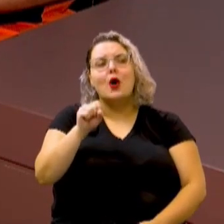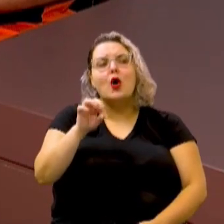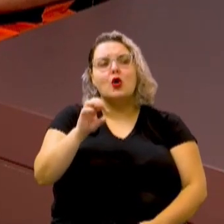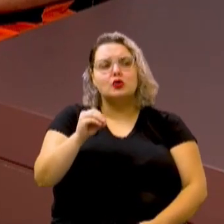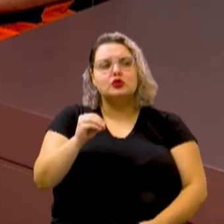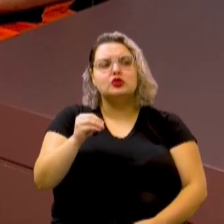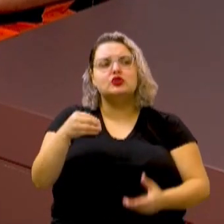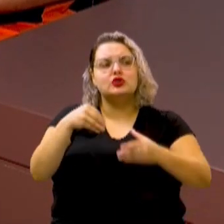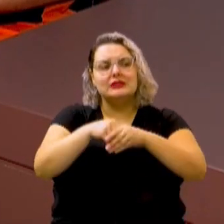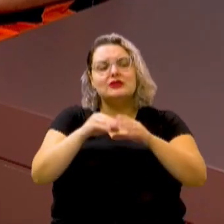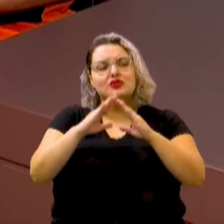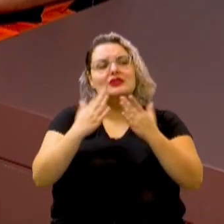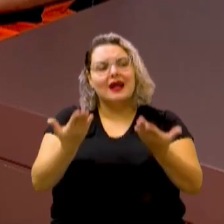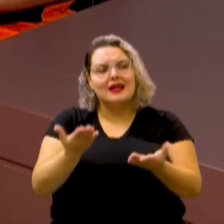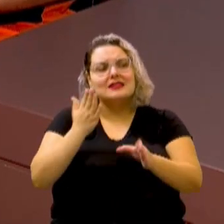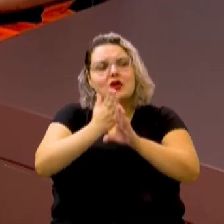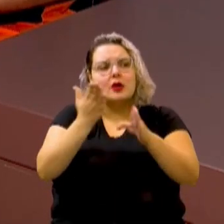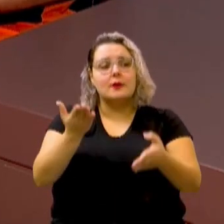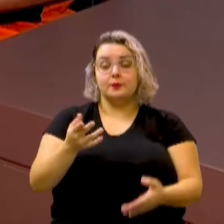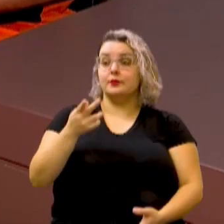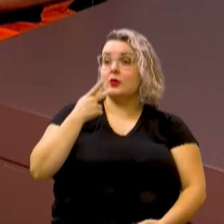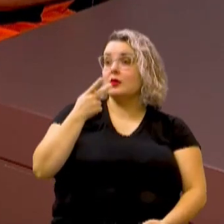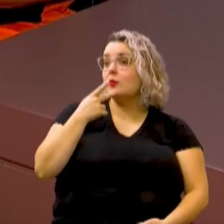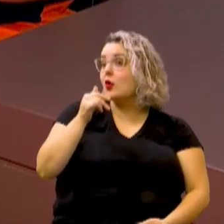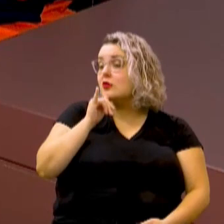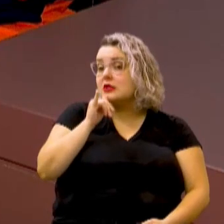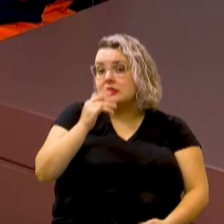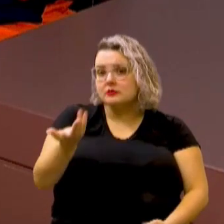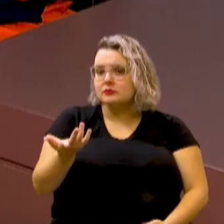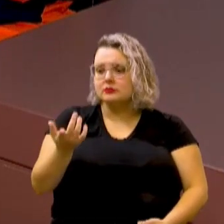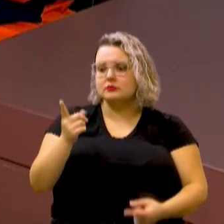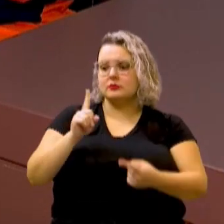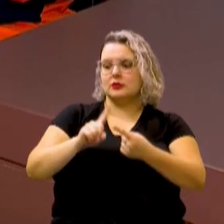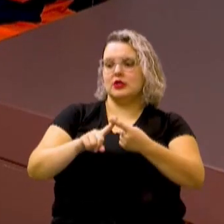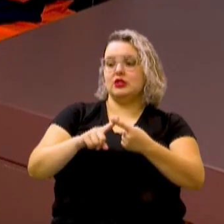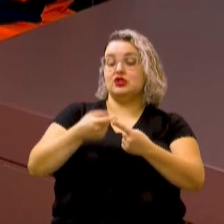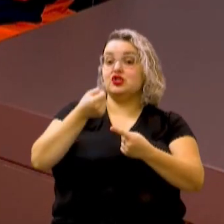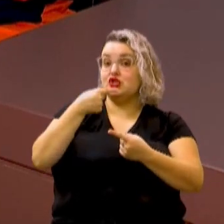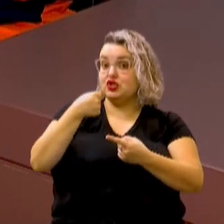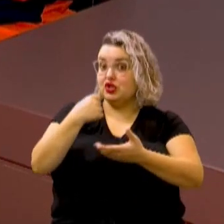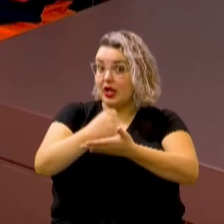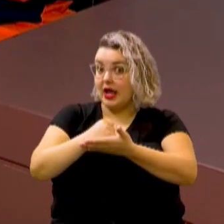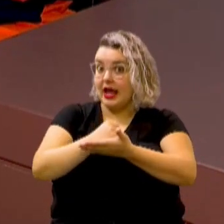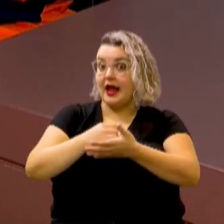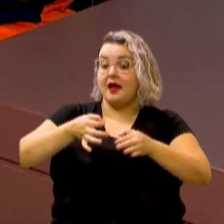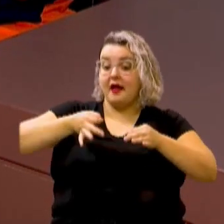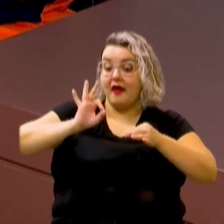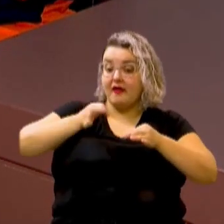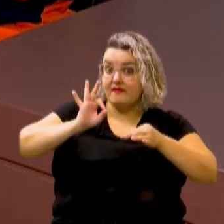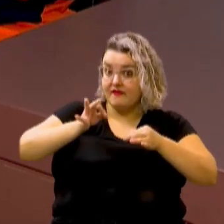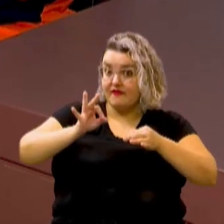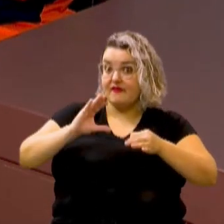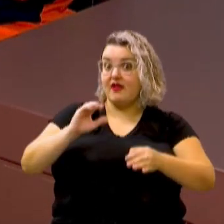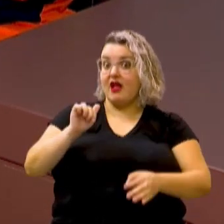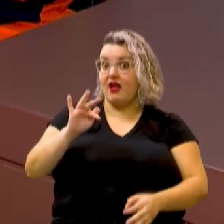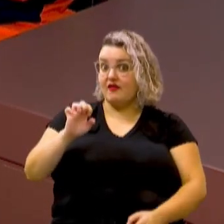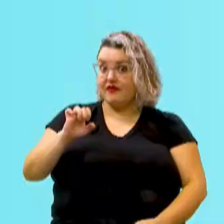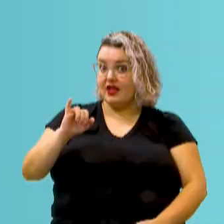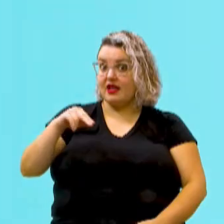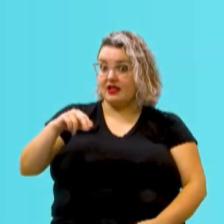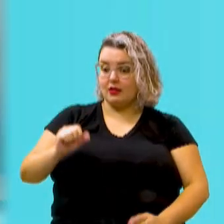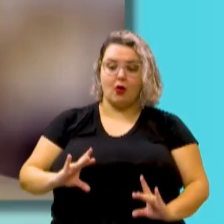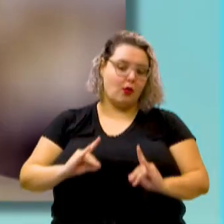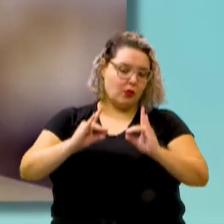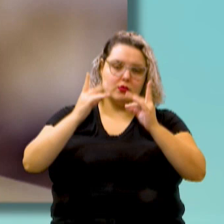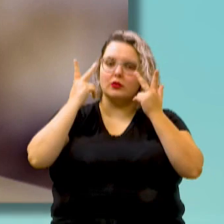residenciais que foram encontrados? Nós estamos falando aqui, por exemplo, de fármacos, cafeína, os hormônios